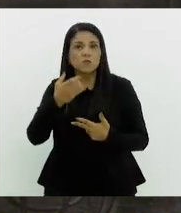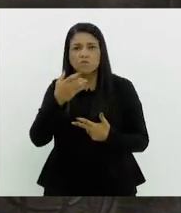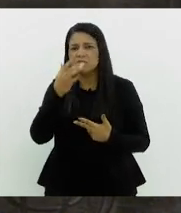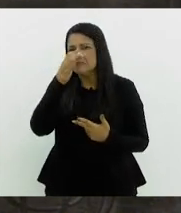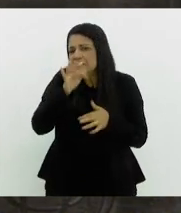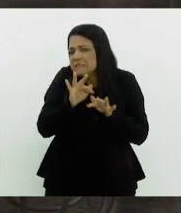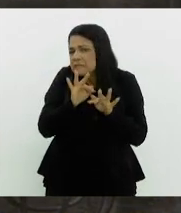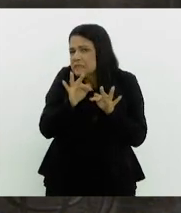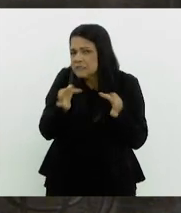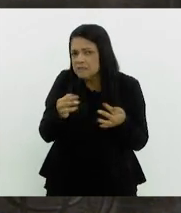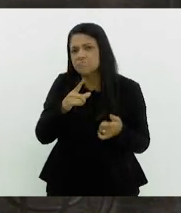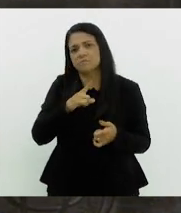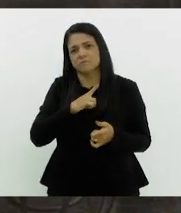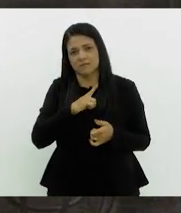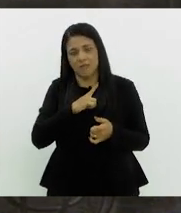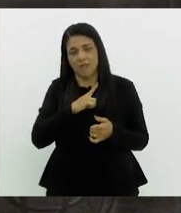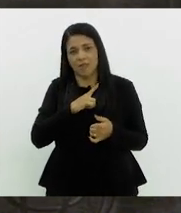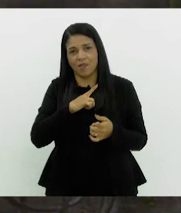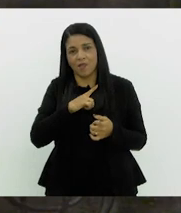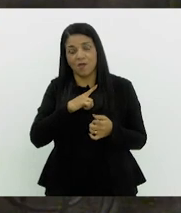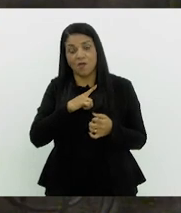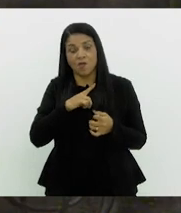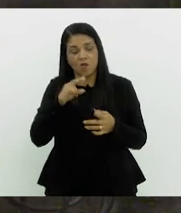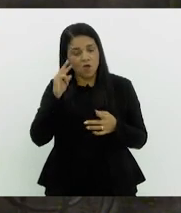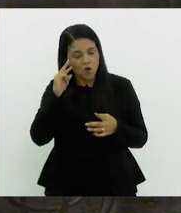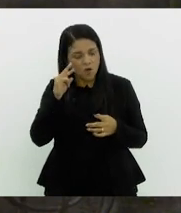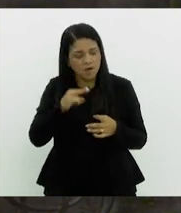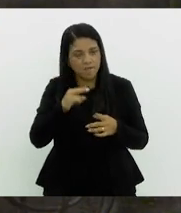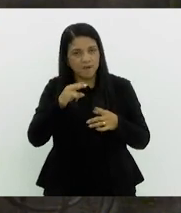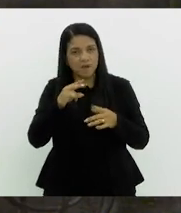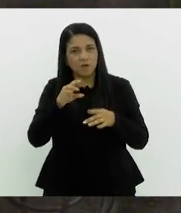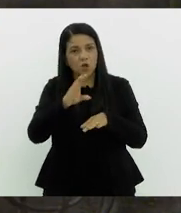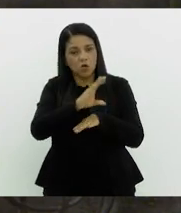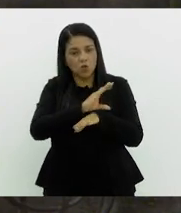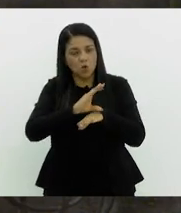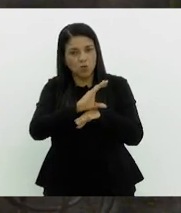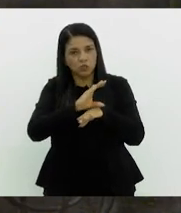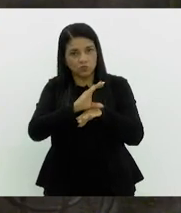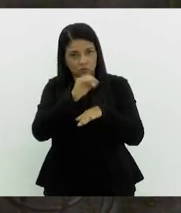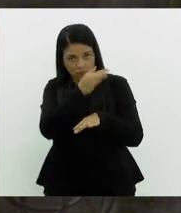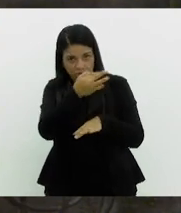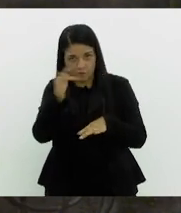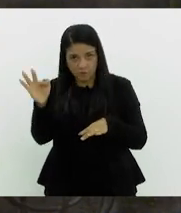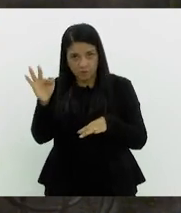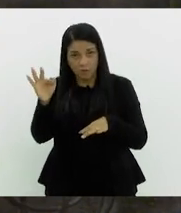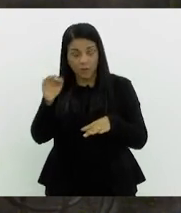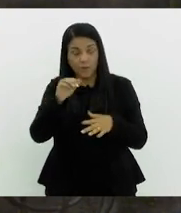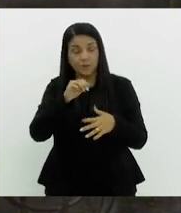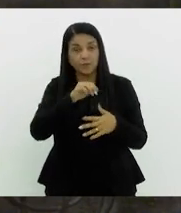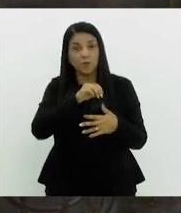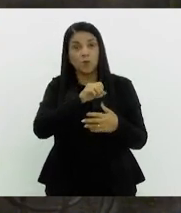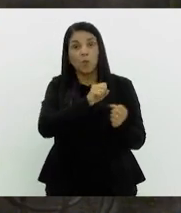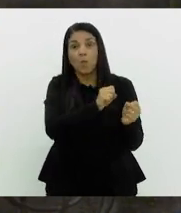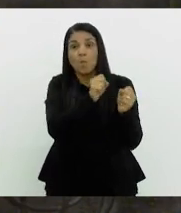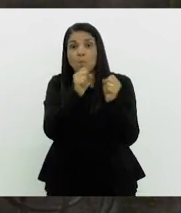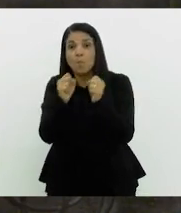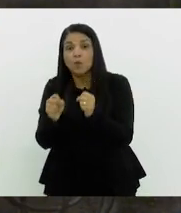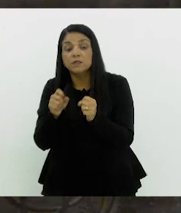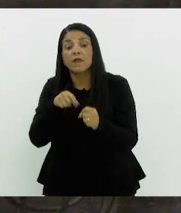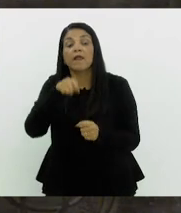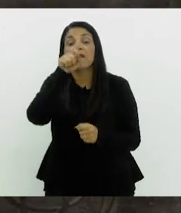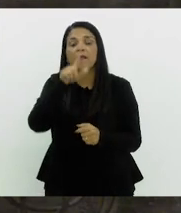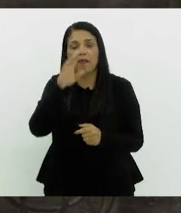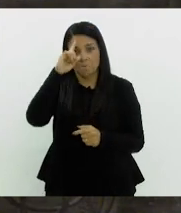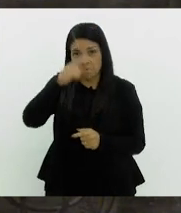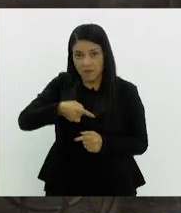olhar para a Constituição Federal e você verificar que todo poder emana do povo. Então, o poder